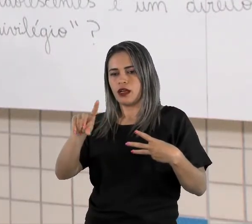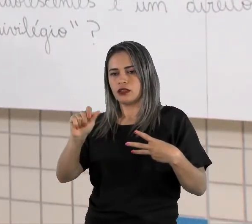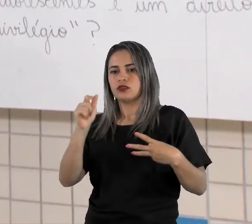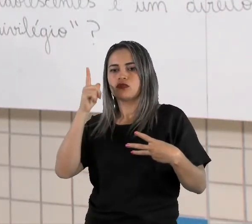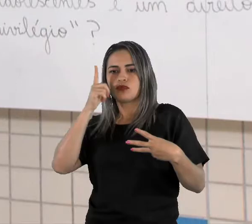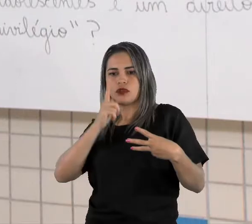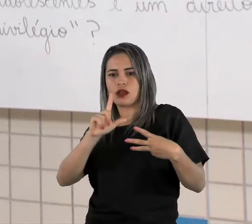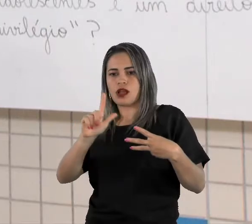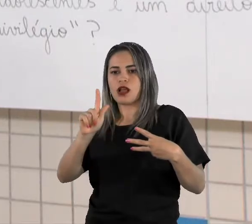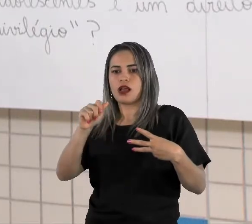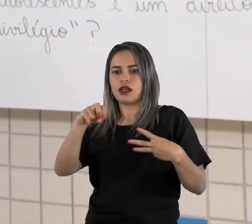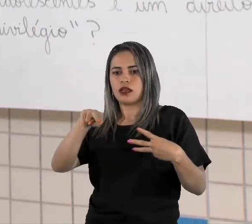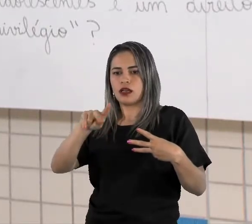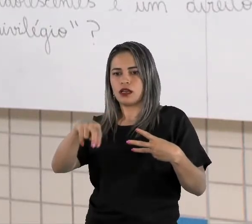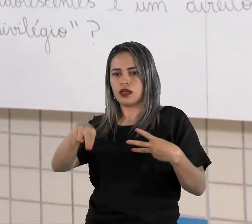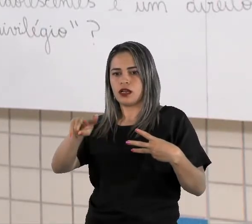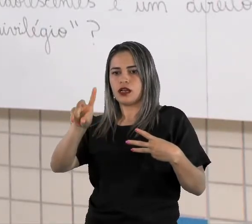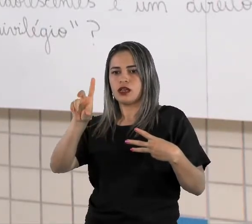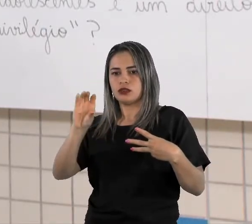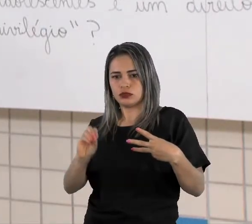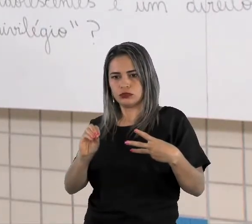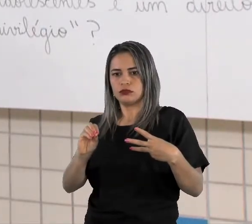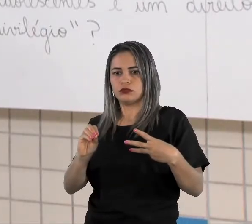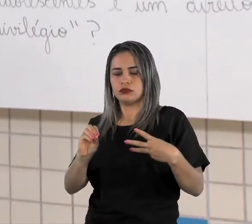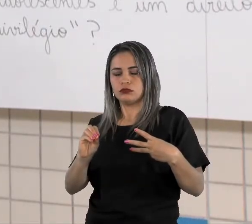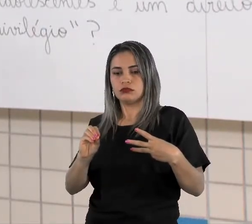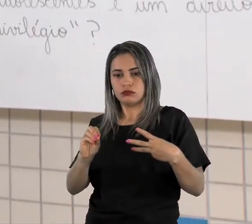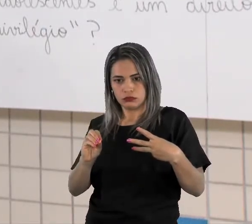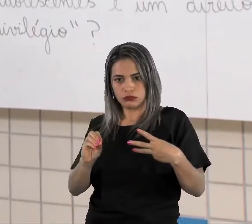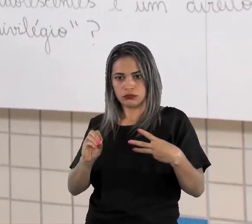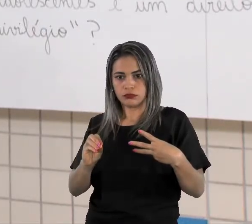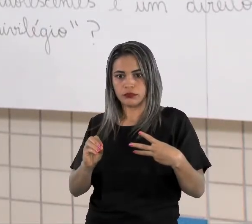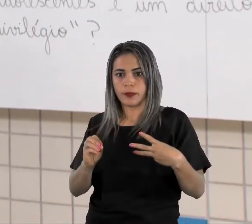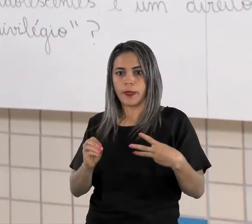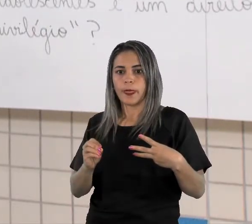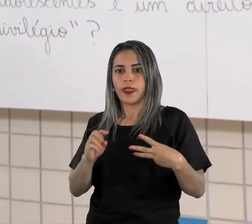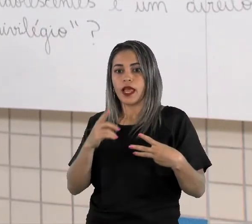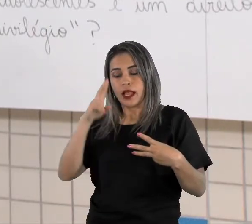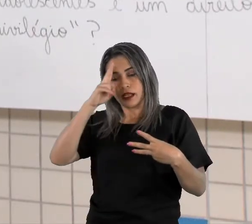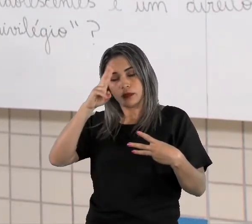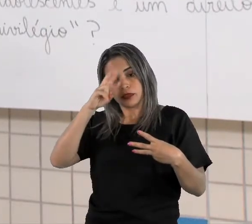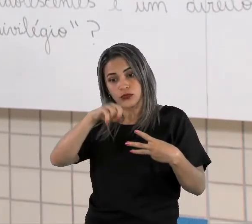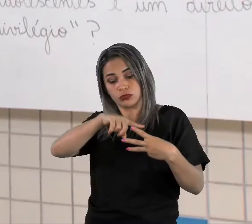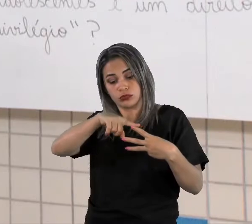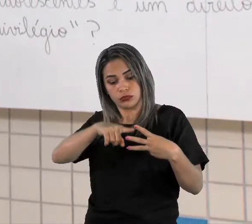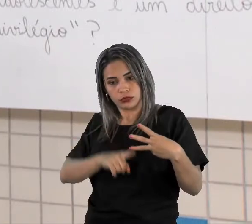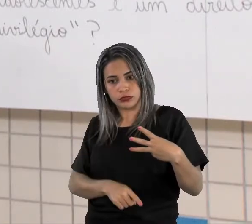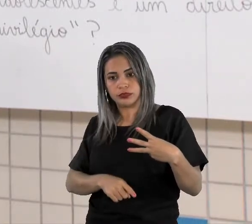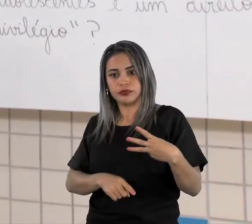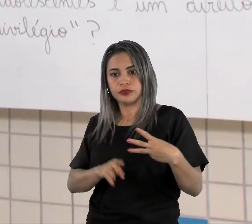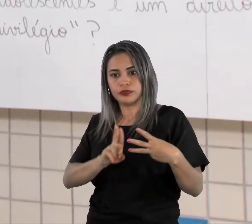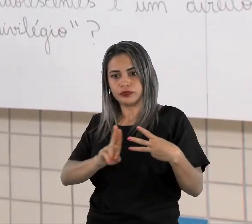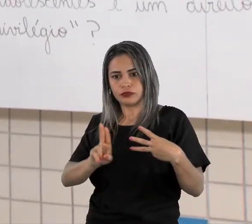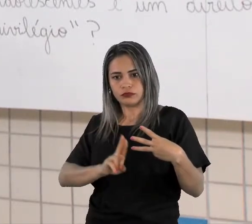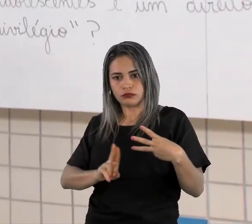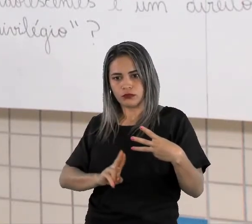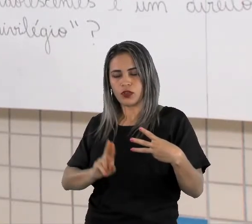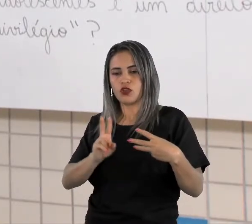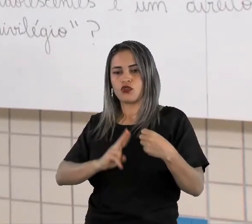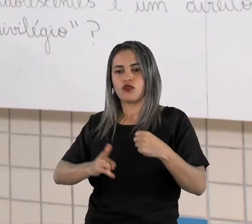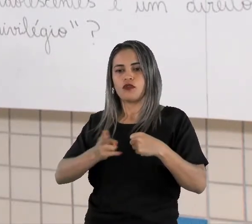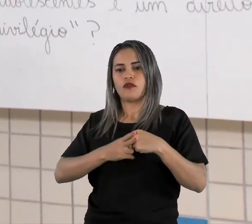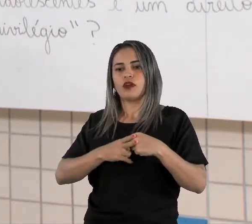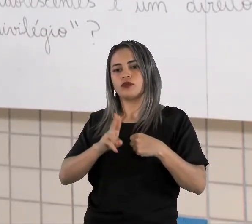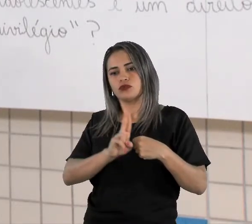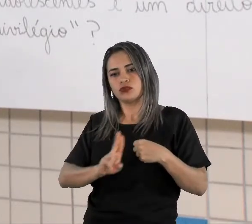não acabada, do gerúndio. Então, lembrando que essas 3 formas nominais é quando o verbo é utilizado